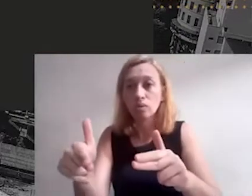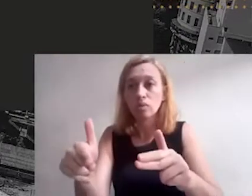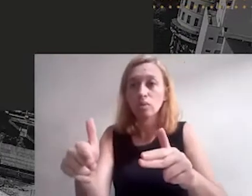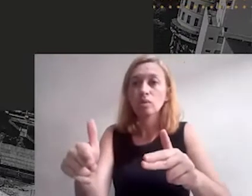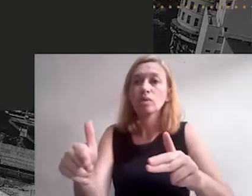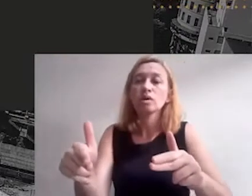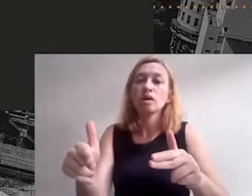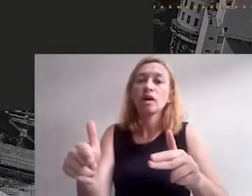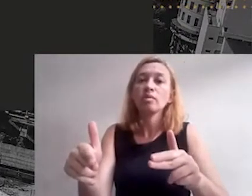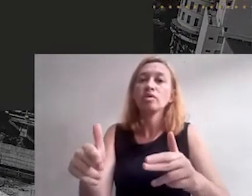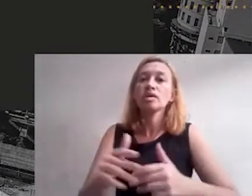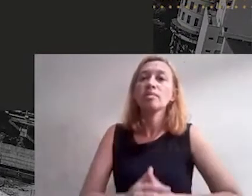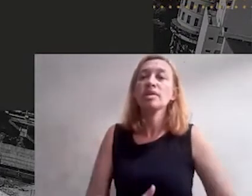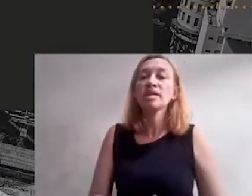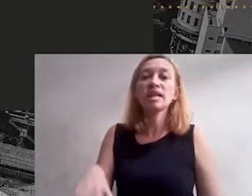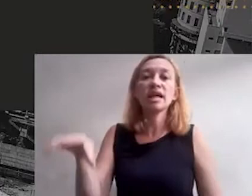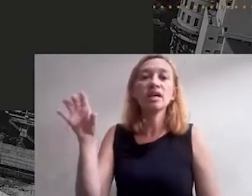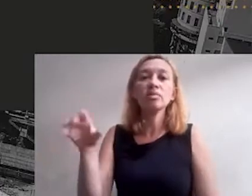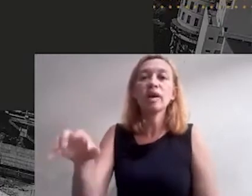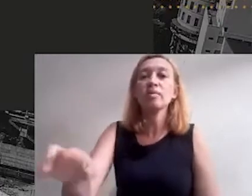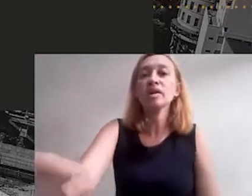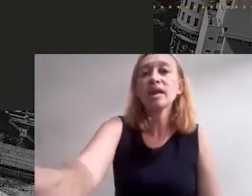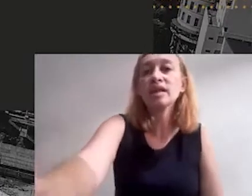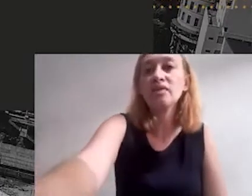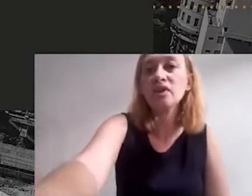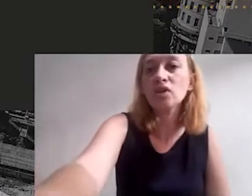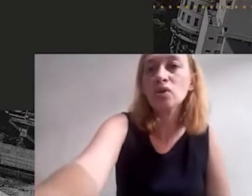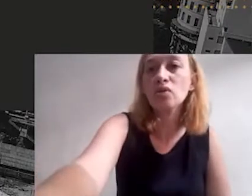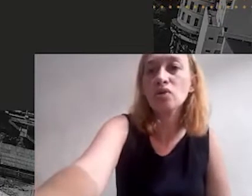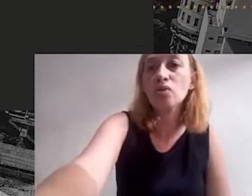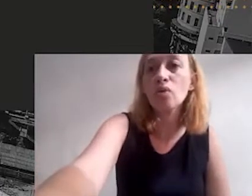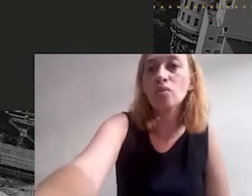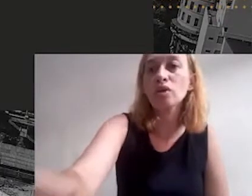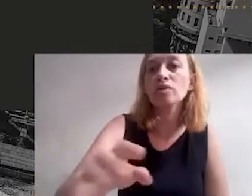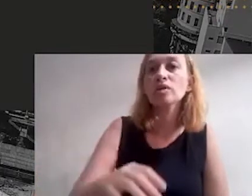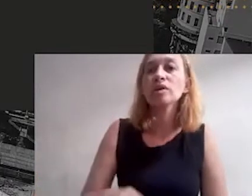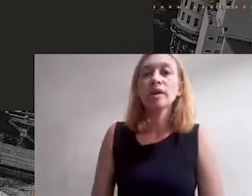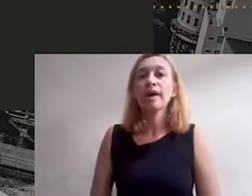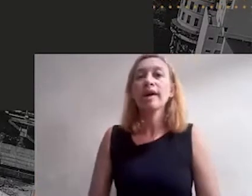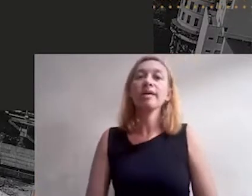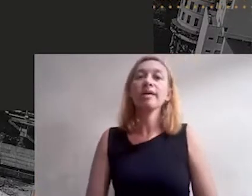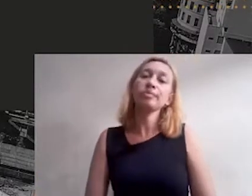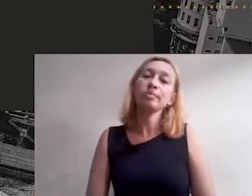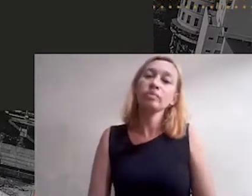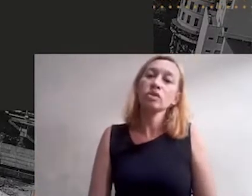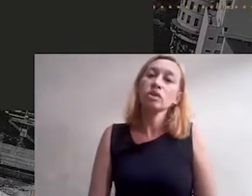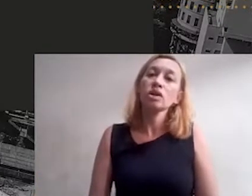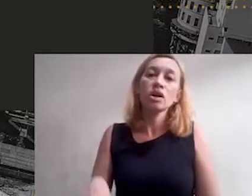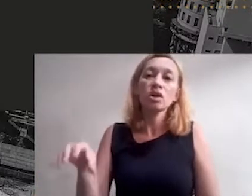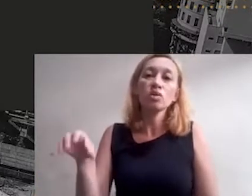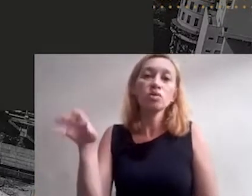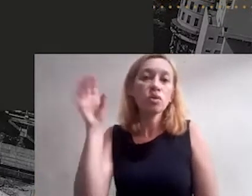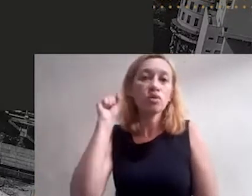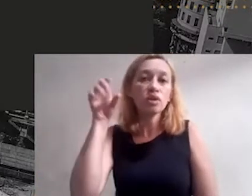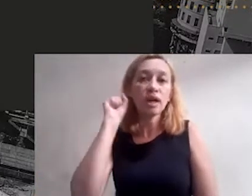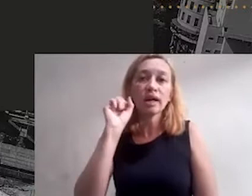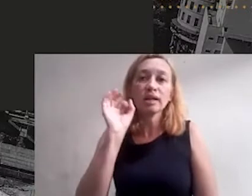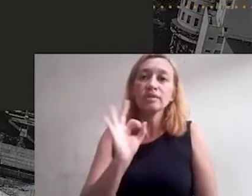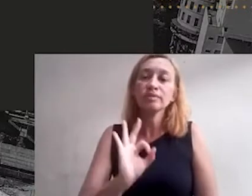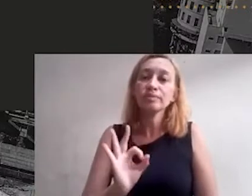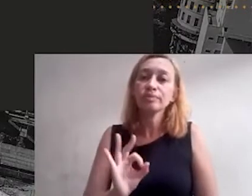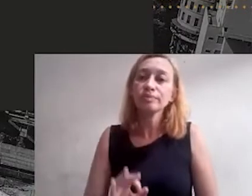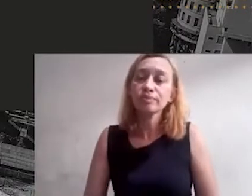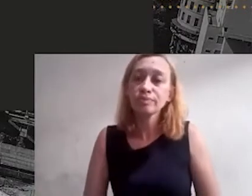faca afiada, né? Não é porque a pessoa tem como origem, né, indígena, que ela vai querer a vida inteira